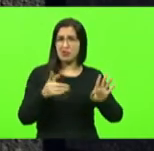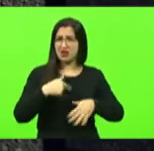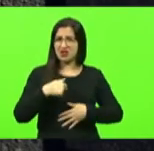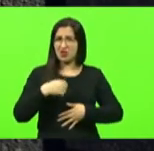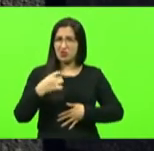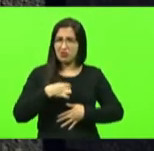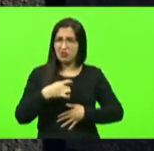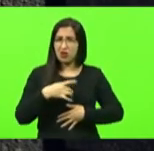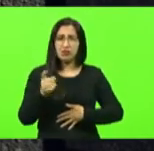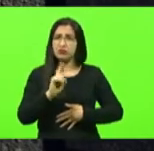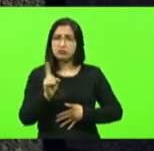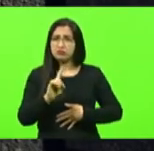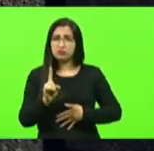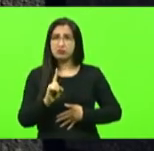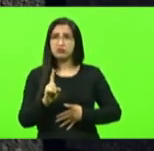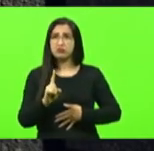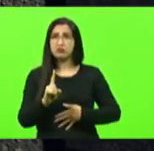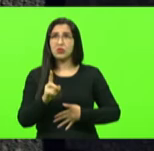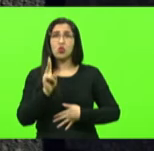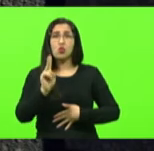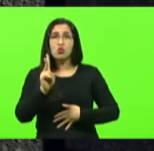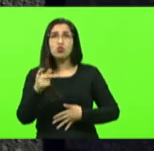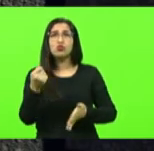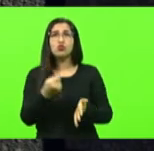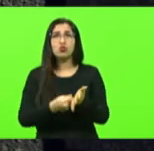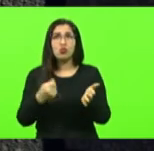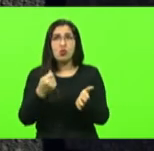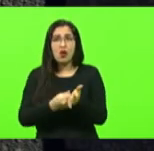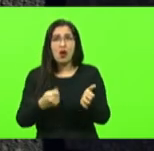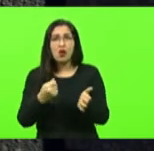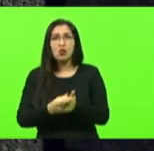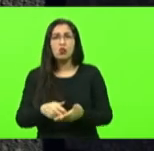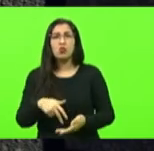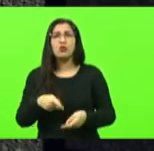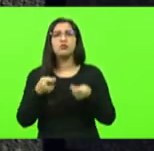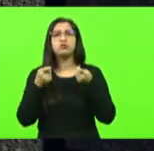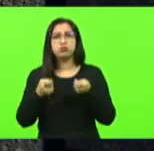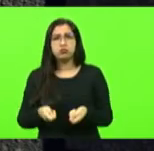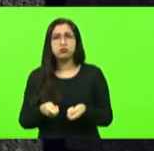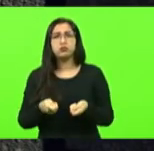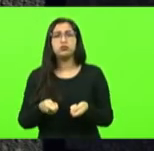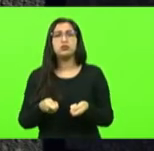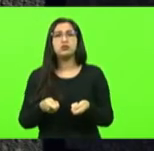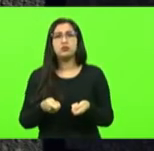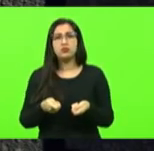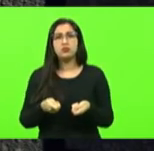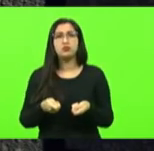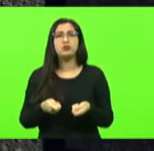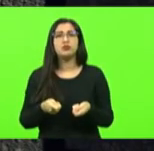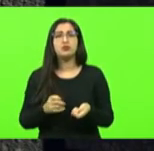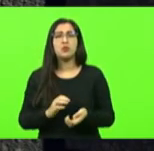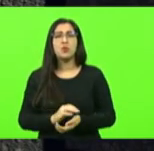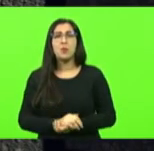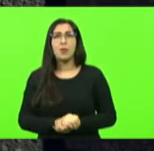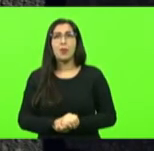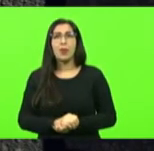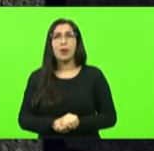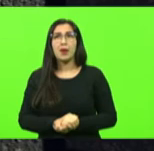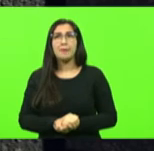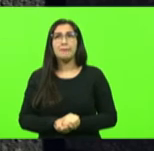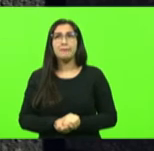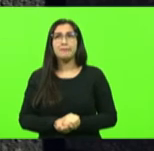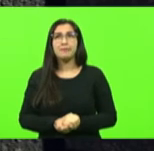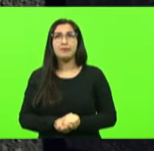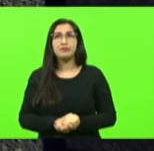medo. Continuamos na luta, ficamos na luta firme, lutando. Então, isso é